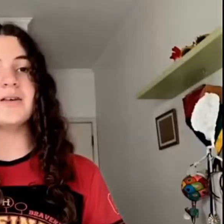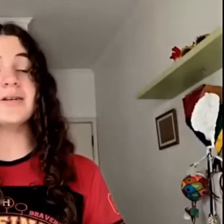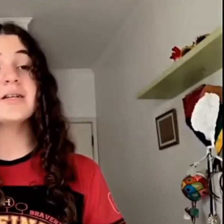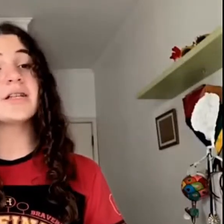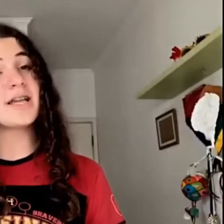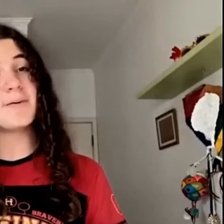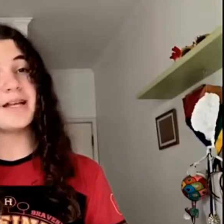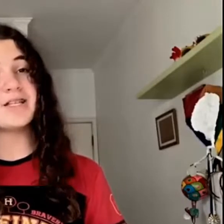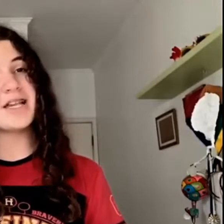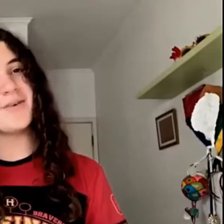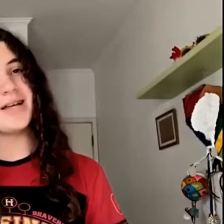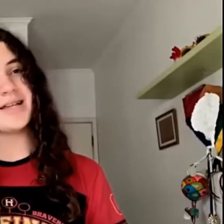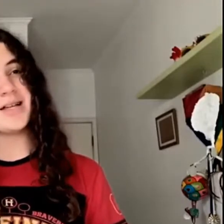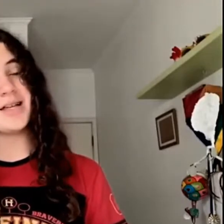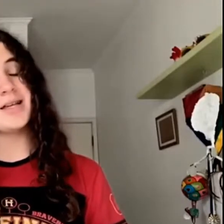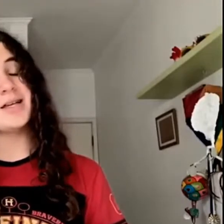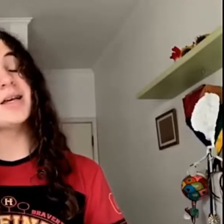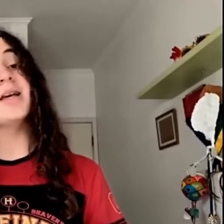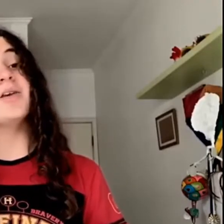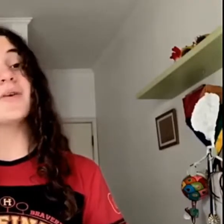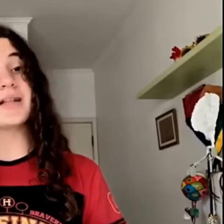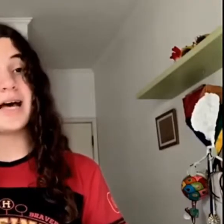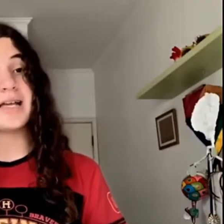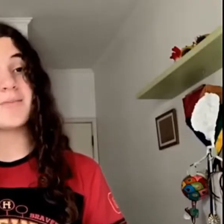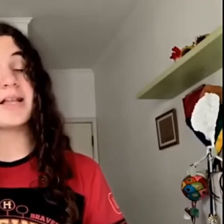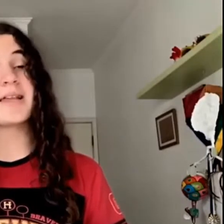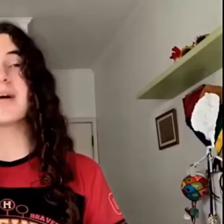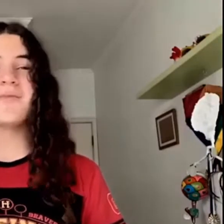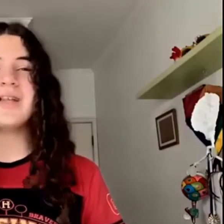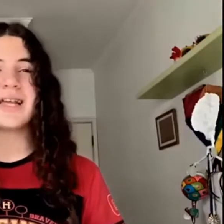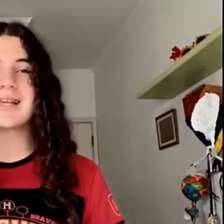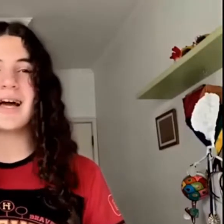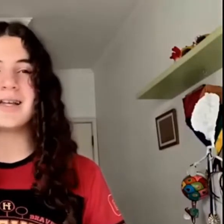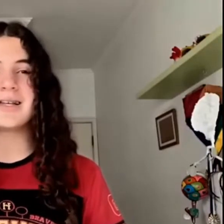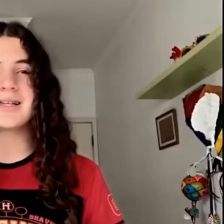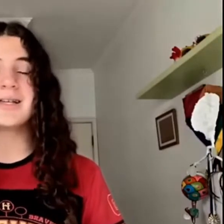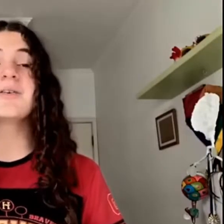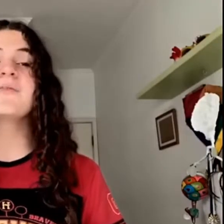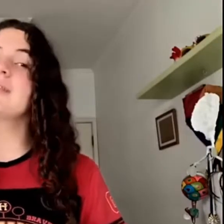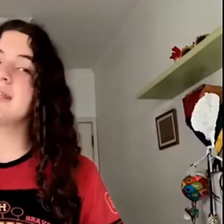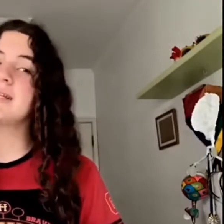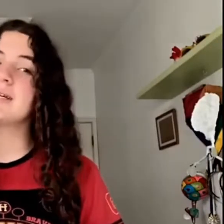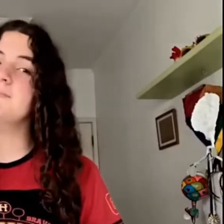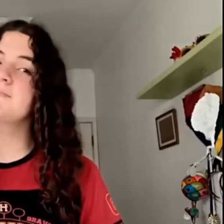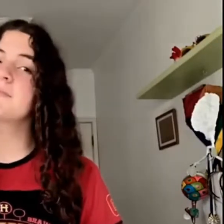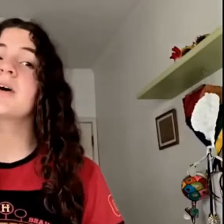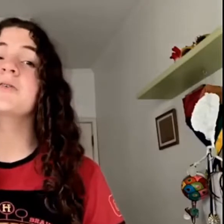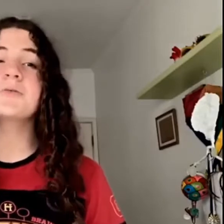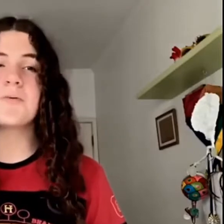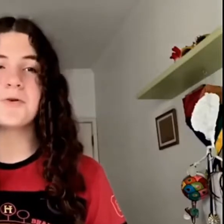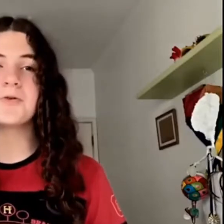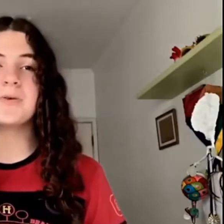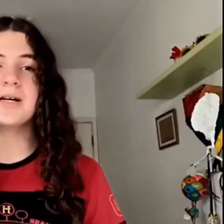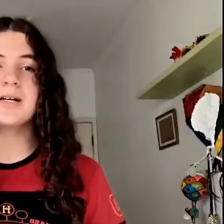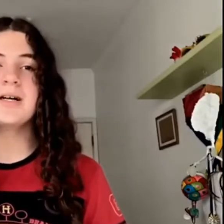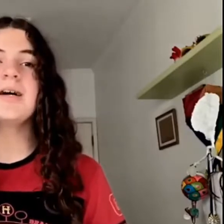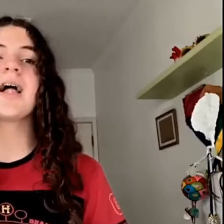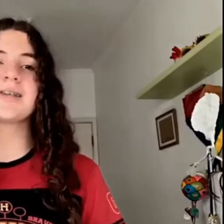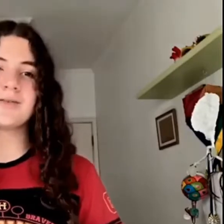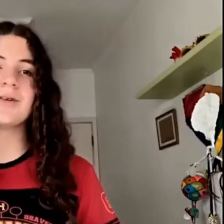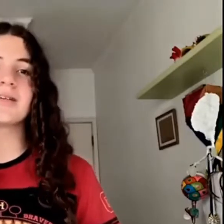ar brilham transparentes festas, e o fantasma das maravilhas raras visita, uma por